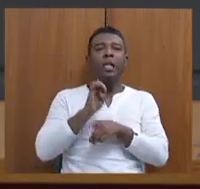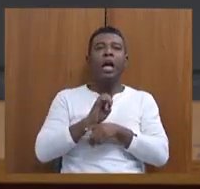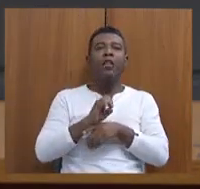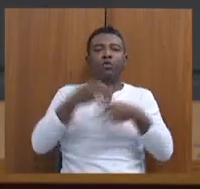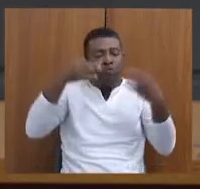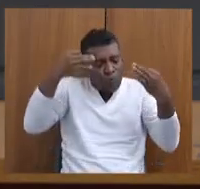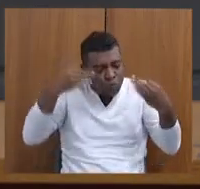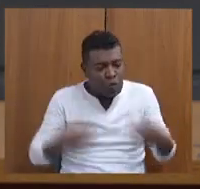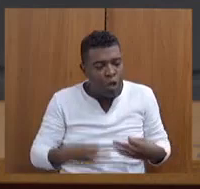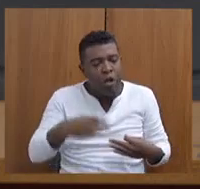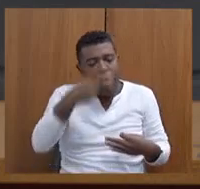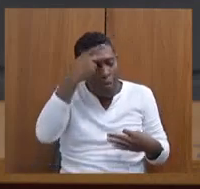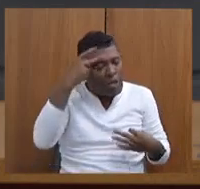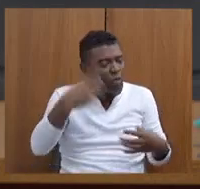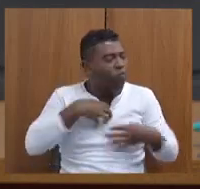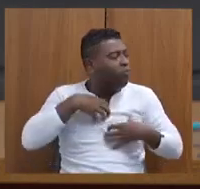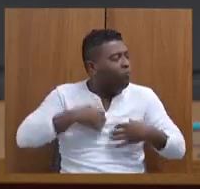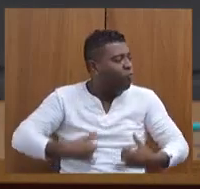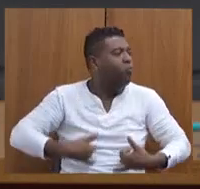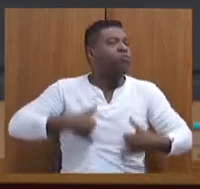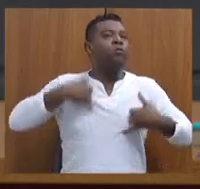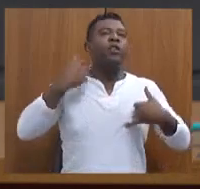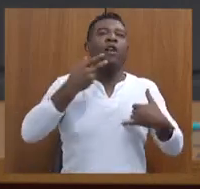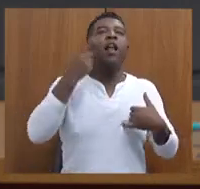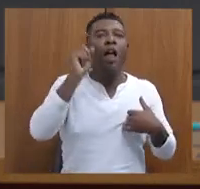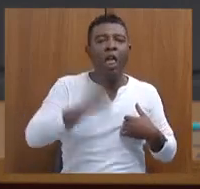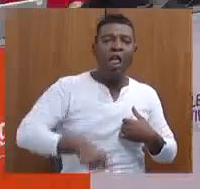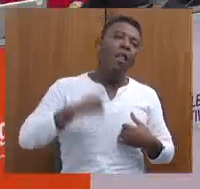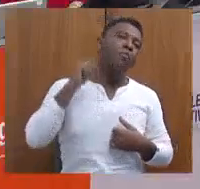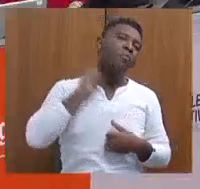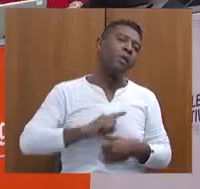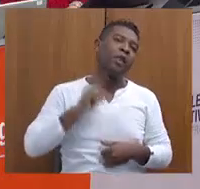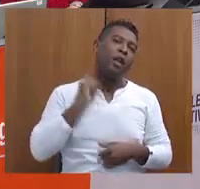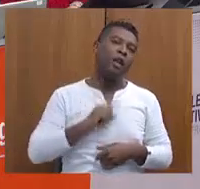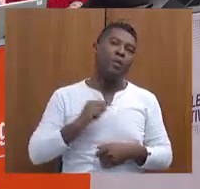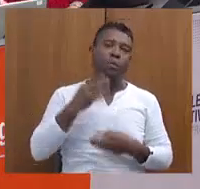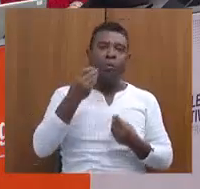pessoas se orgulham de dizer que é mineiro tá obrigado